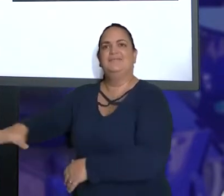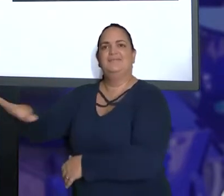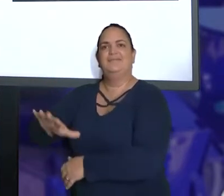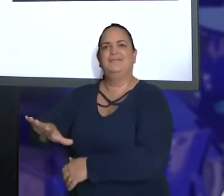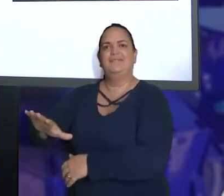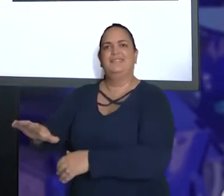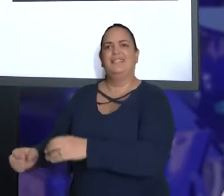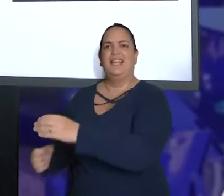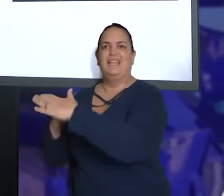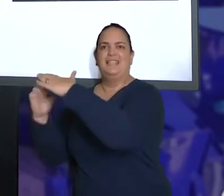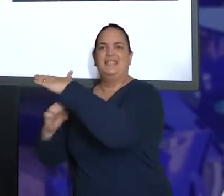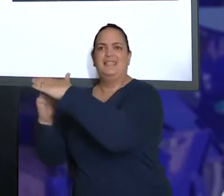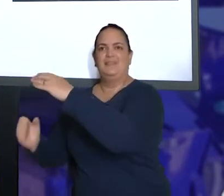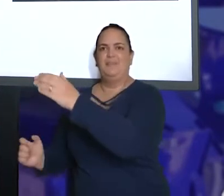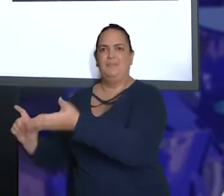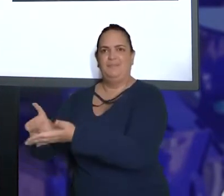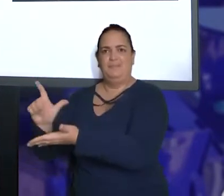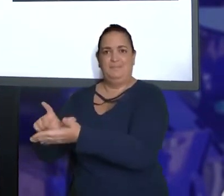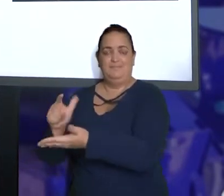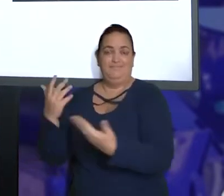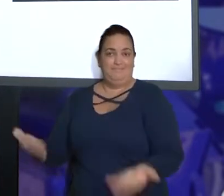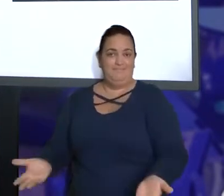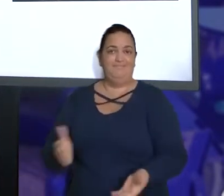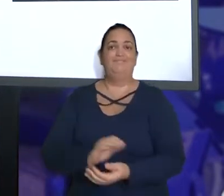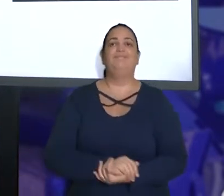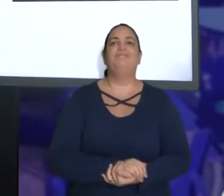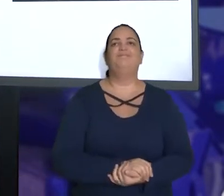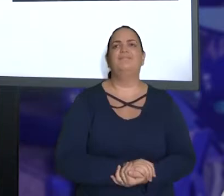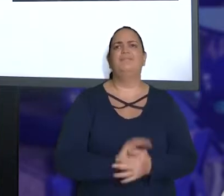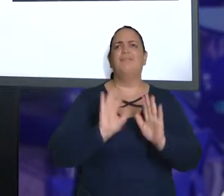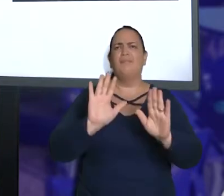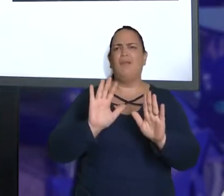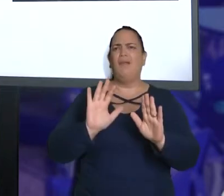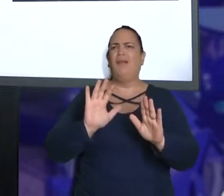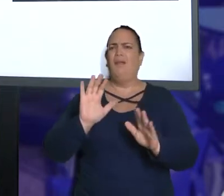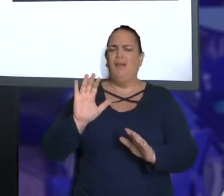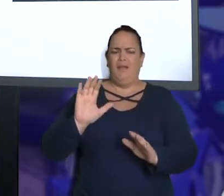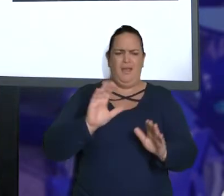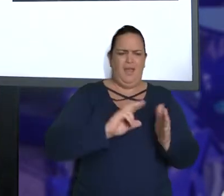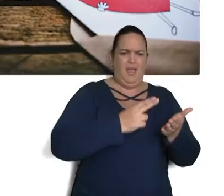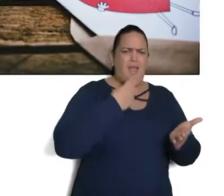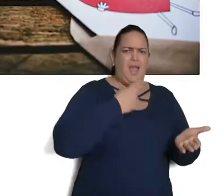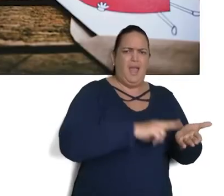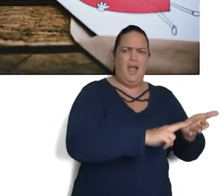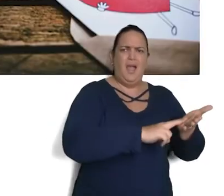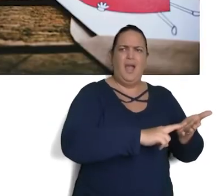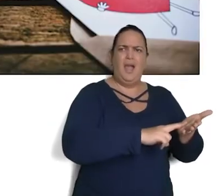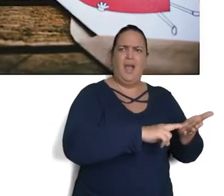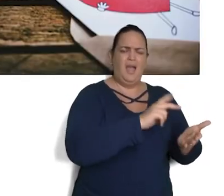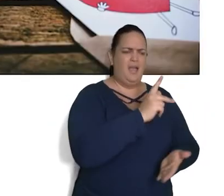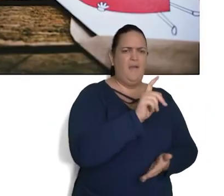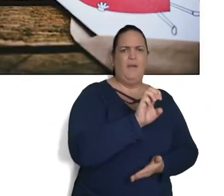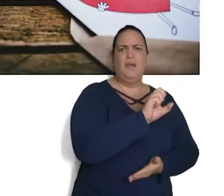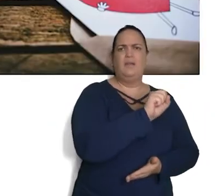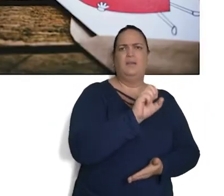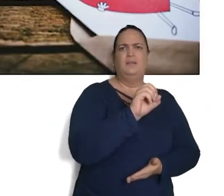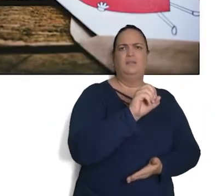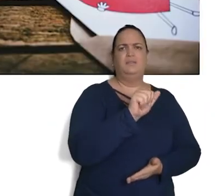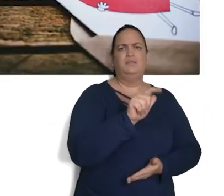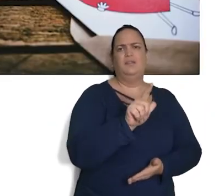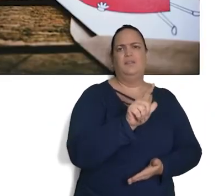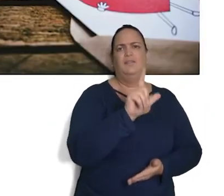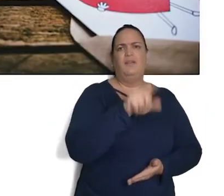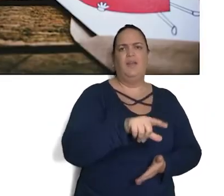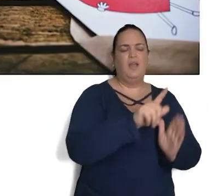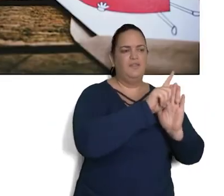Mas, ok, eu falei muito de carta pessoal, mas a gente não viu uma definição de carta pessoal. Então, tá aqui. É o gênero textual escrito